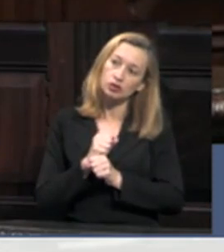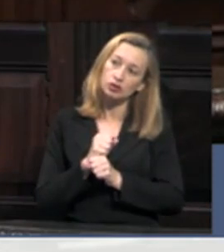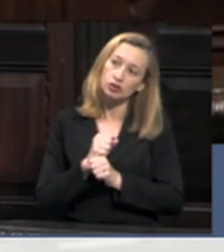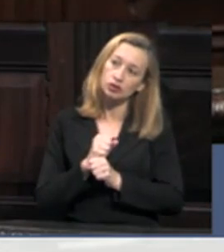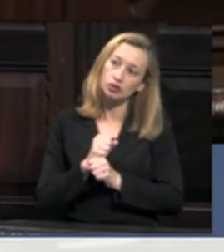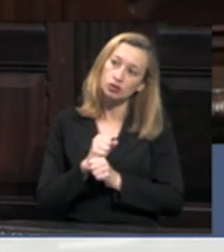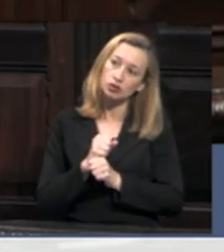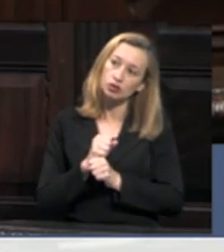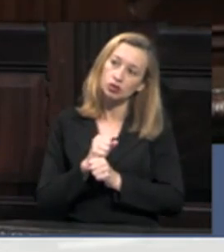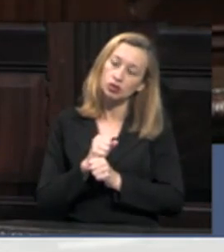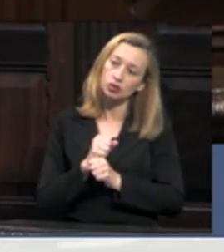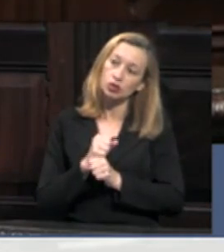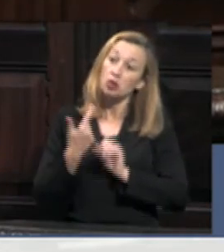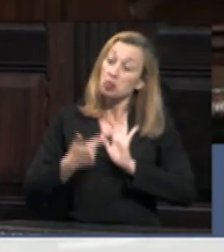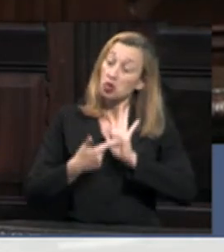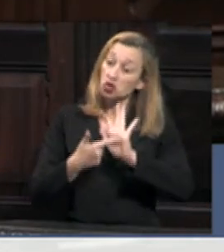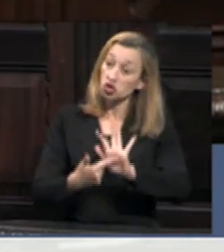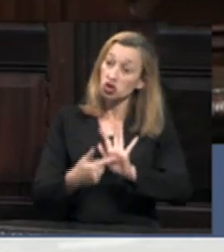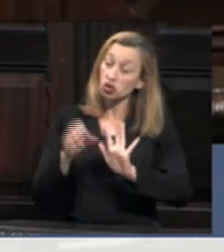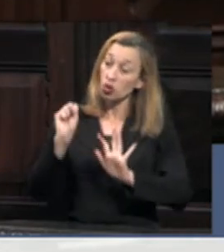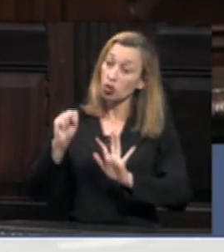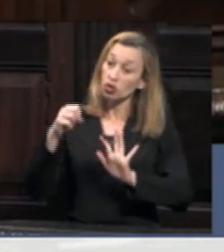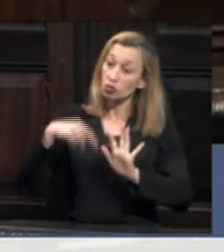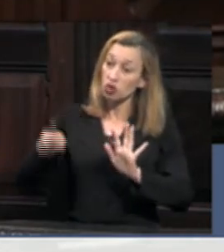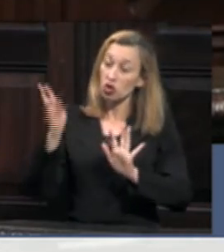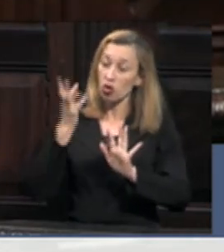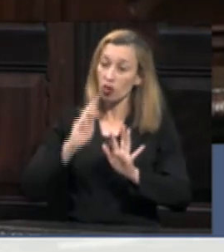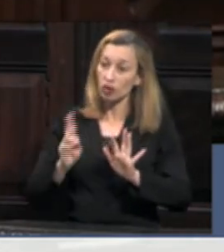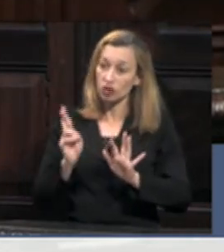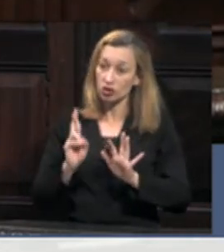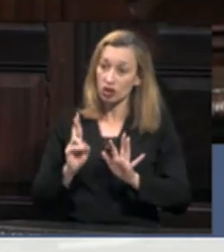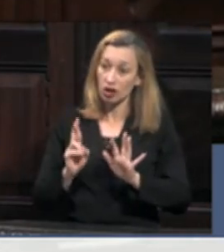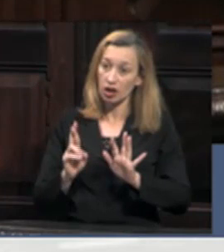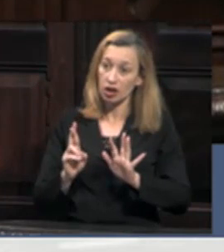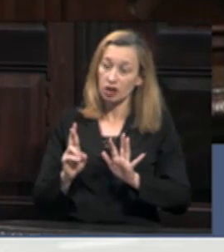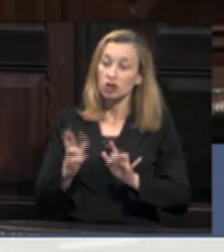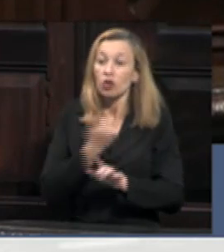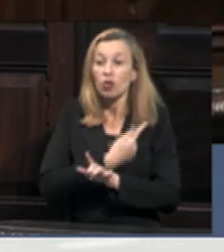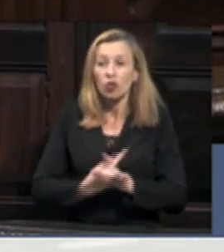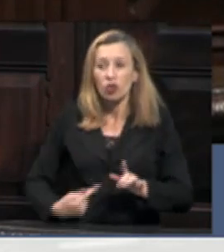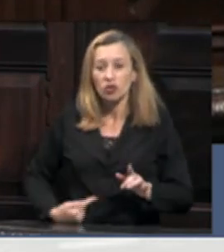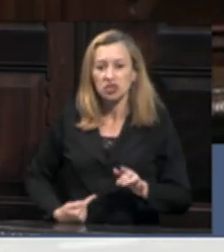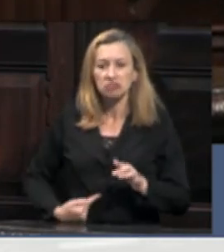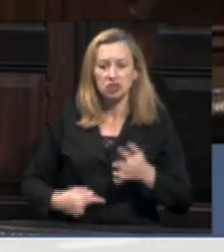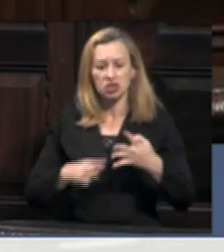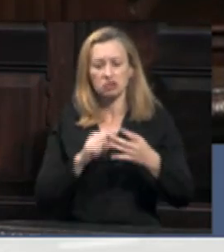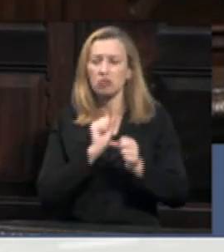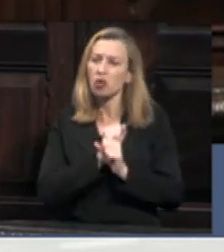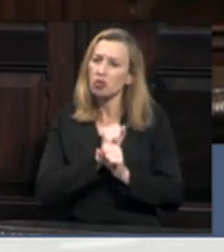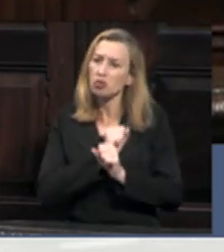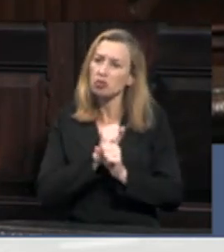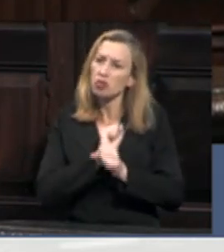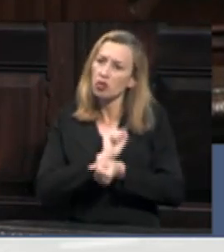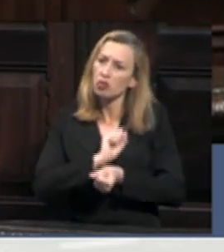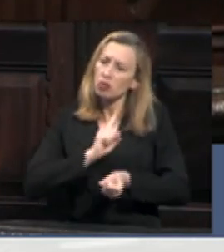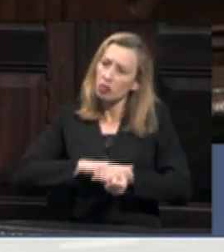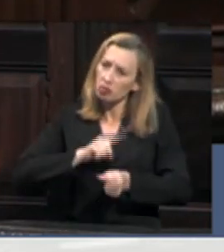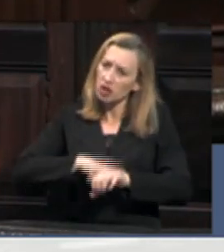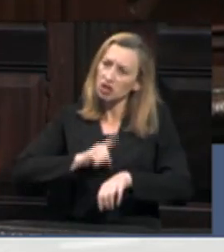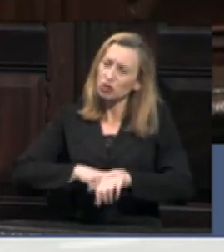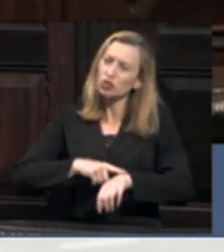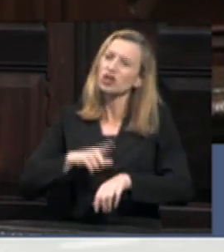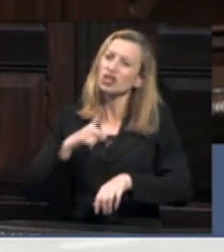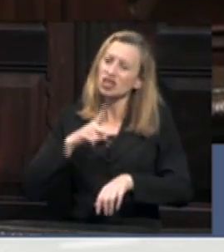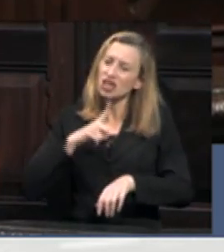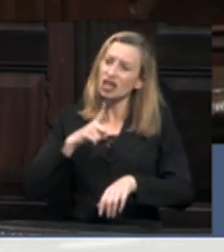de déficit de 8 bilhões, um governo que durante esse período teve que engolir